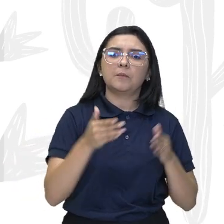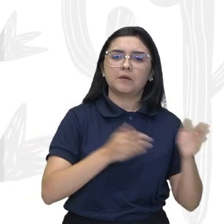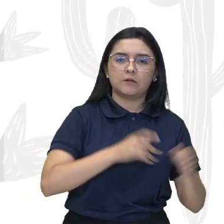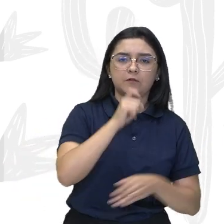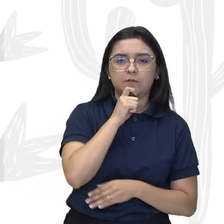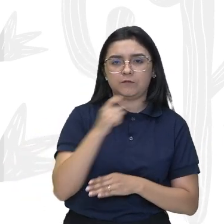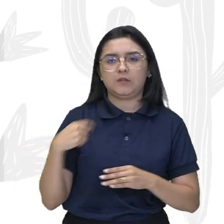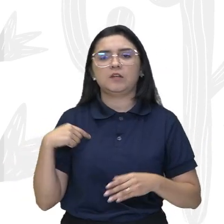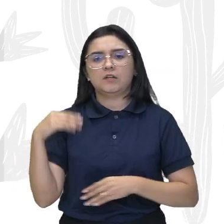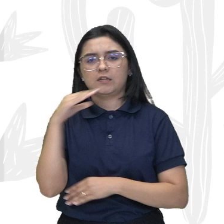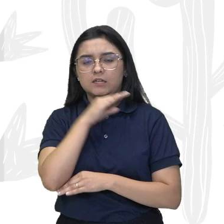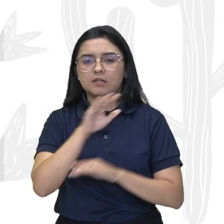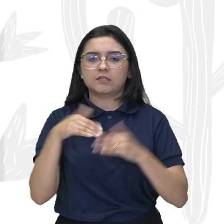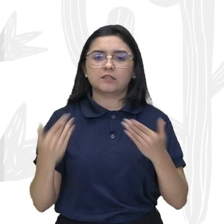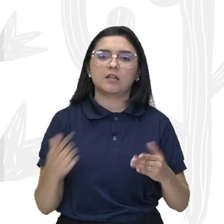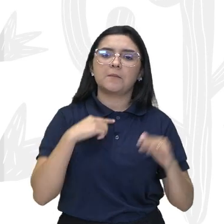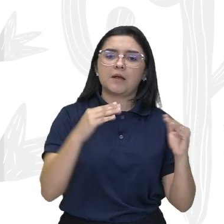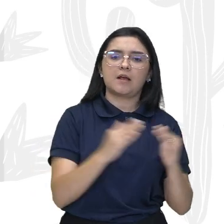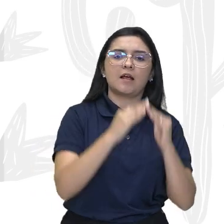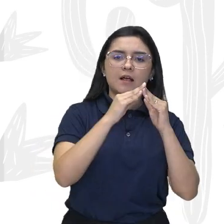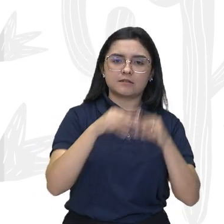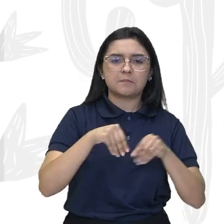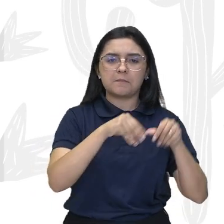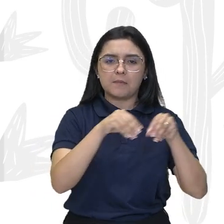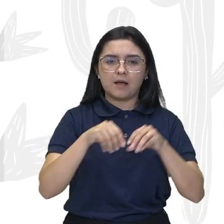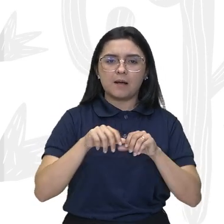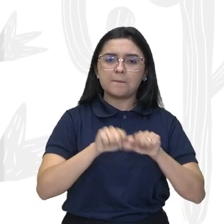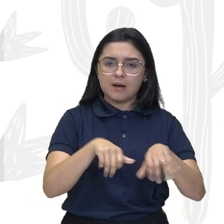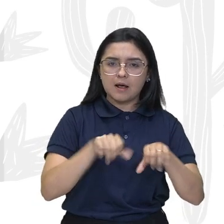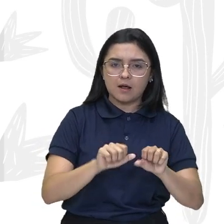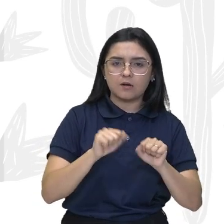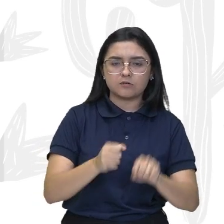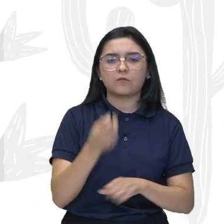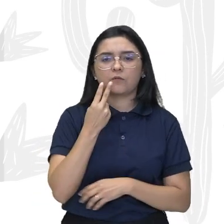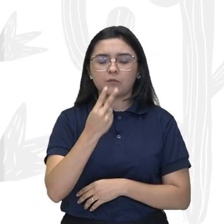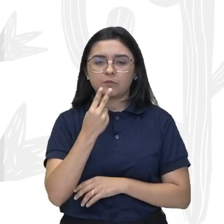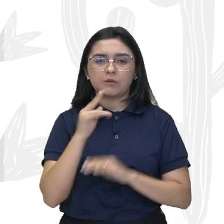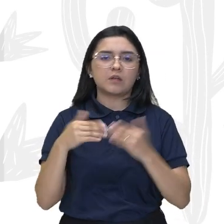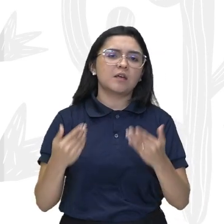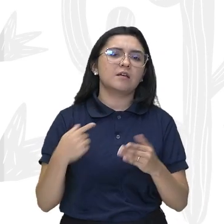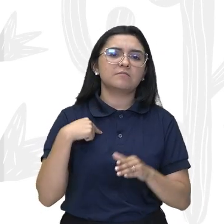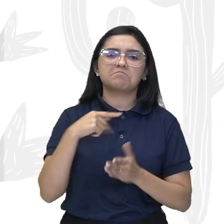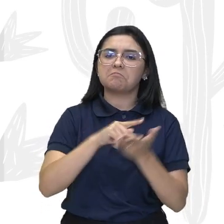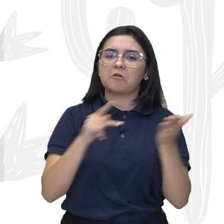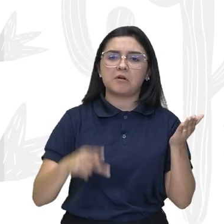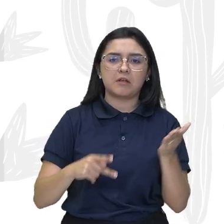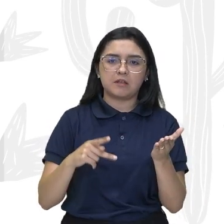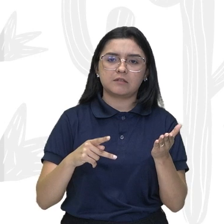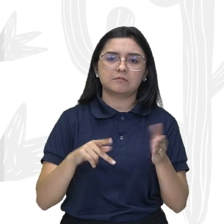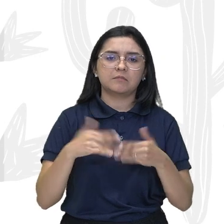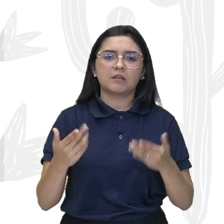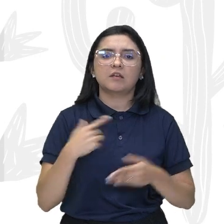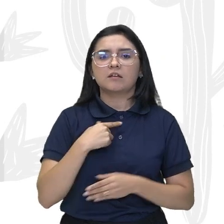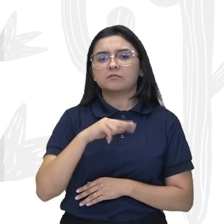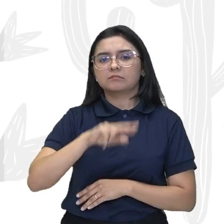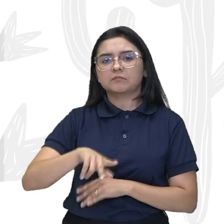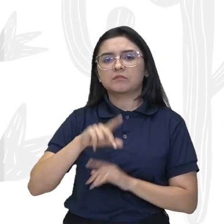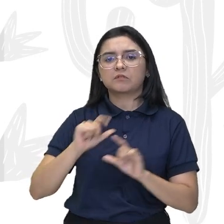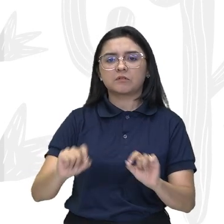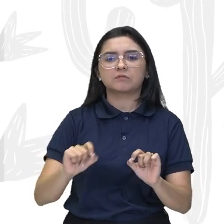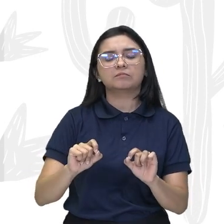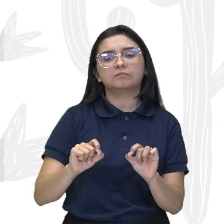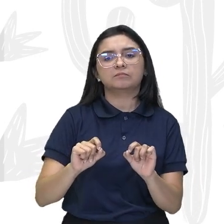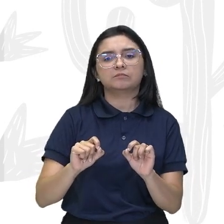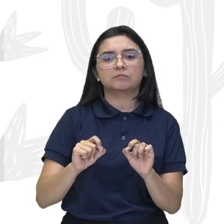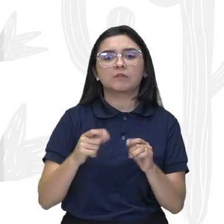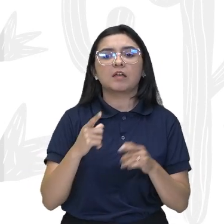minha chupana é tapada de barro, só fumo cigarro de paia de mil. Sou poeta das brenhas, não faço papel de algum menestré.